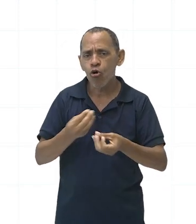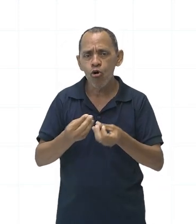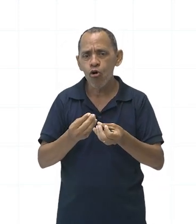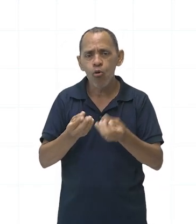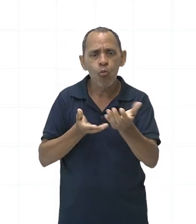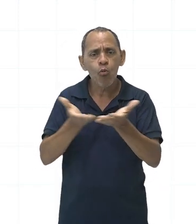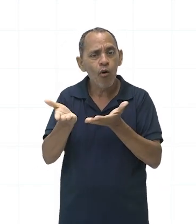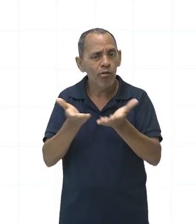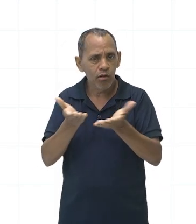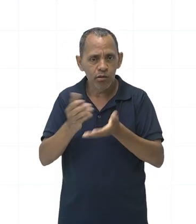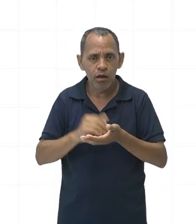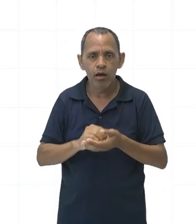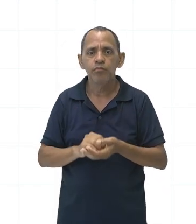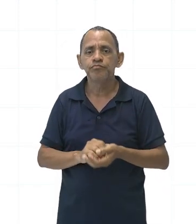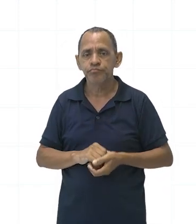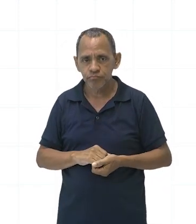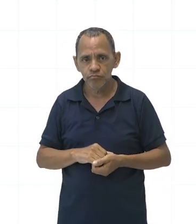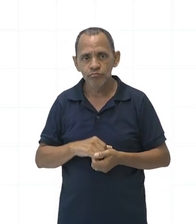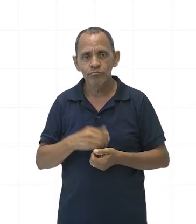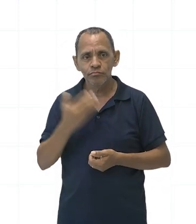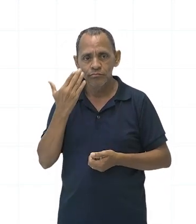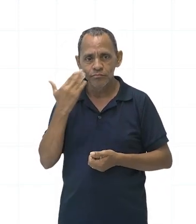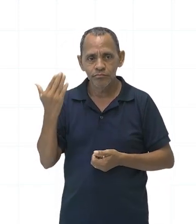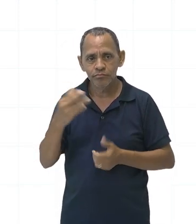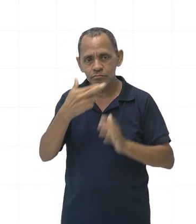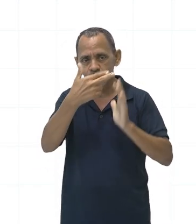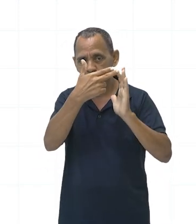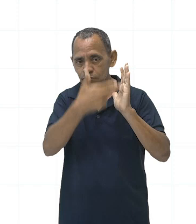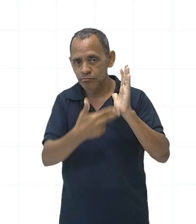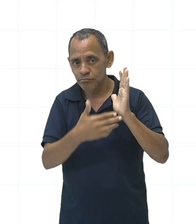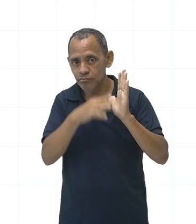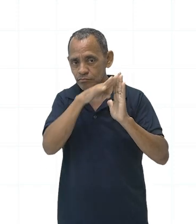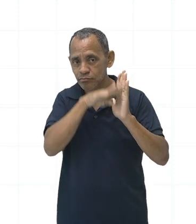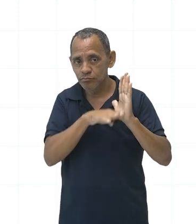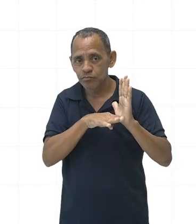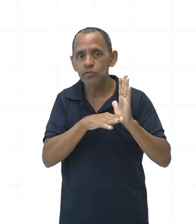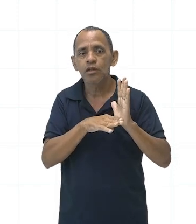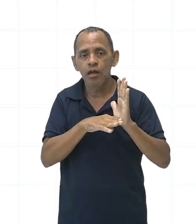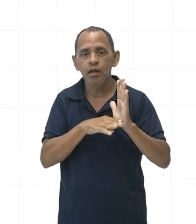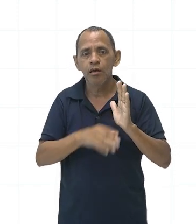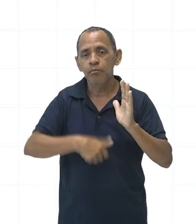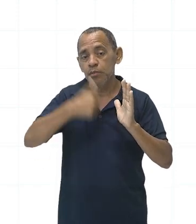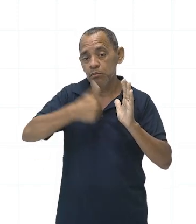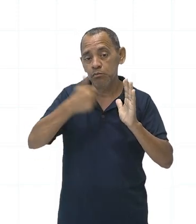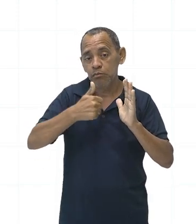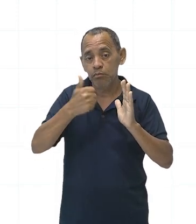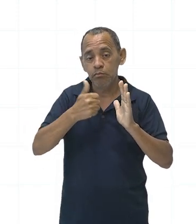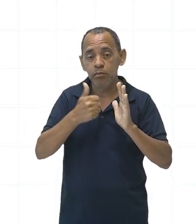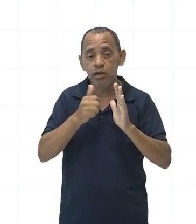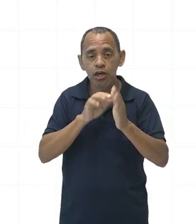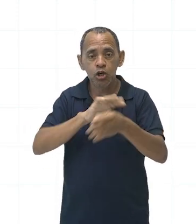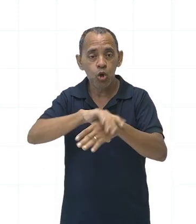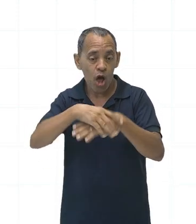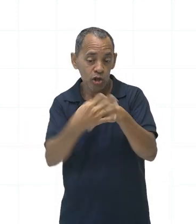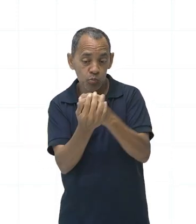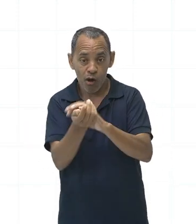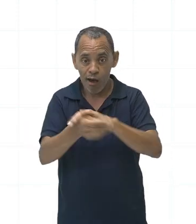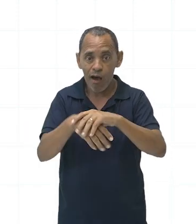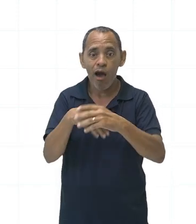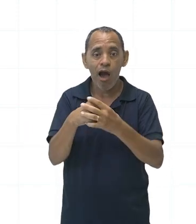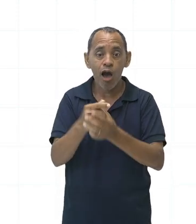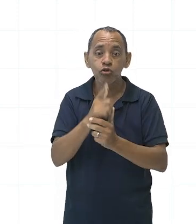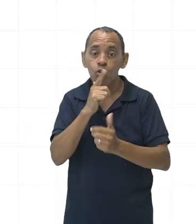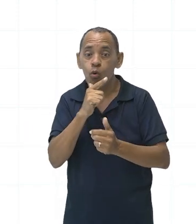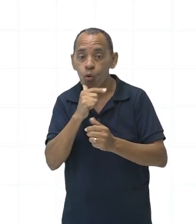em cortes superficiais. Primeiro, lave as mãos com água e sabão. Segundo, lave